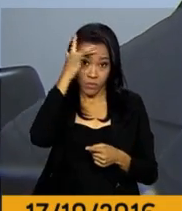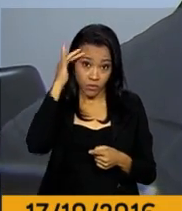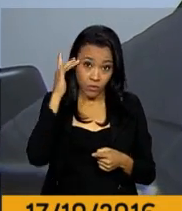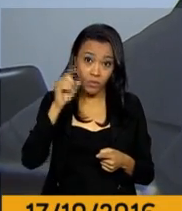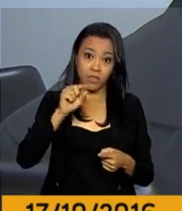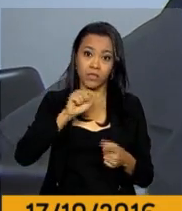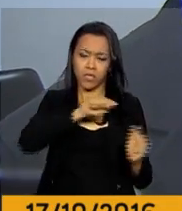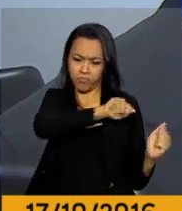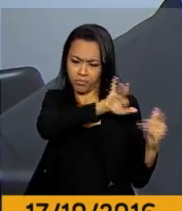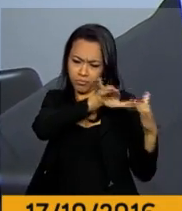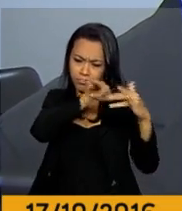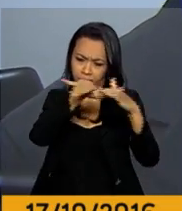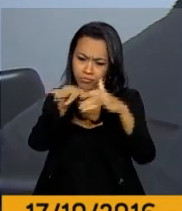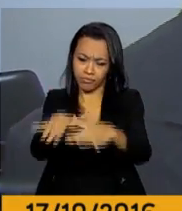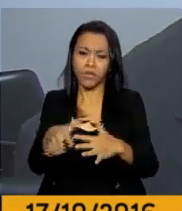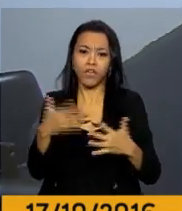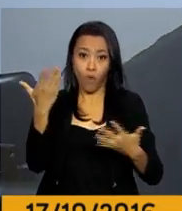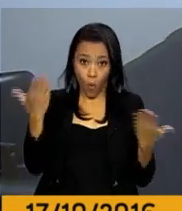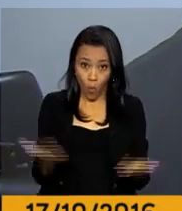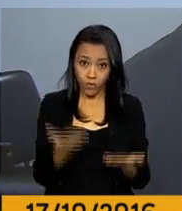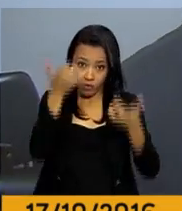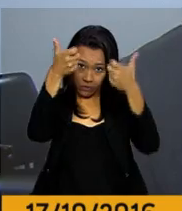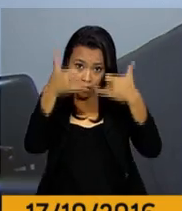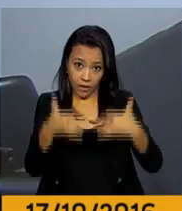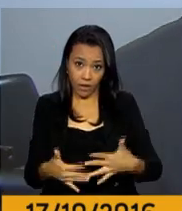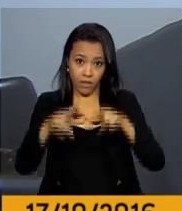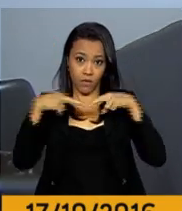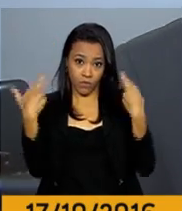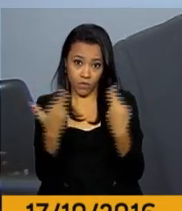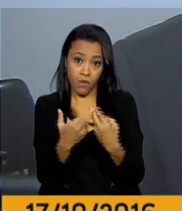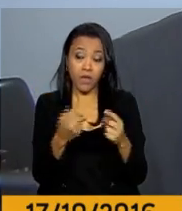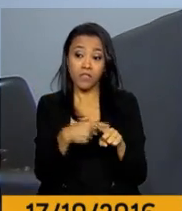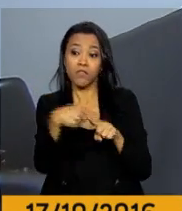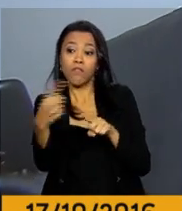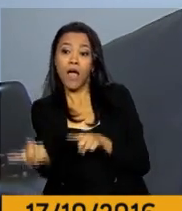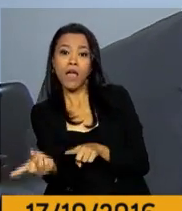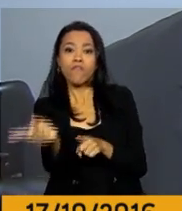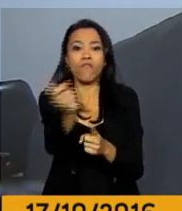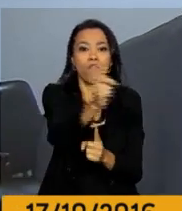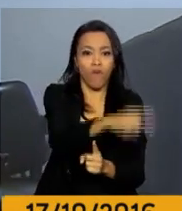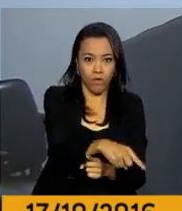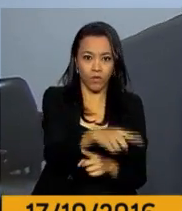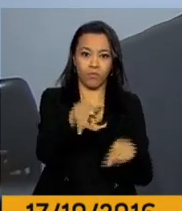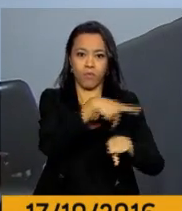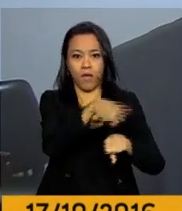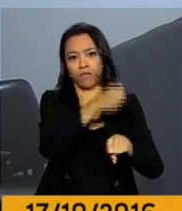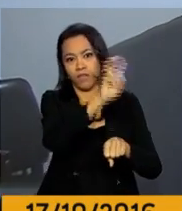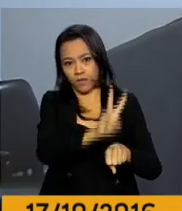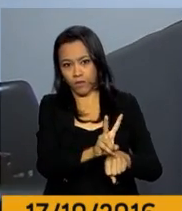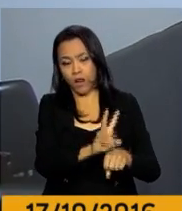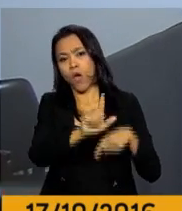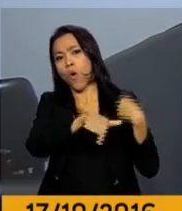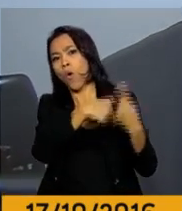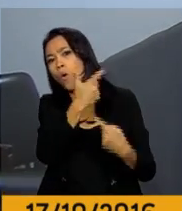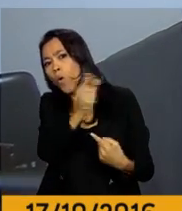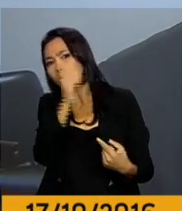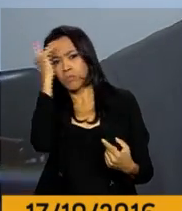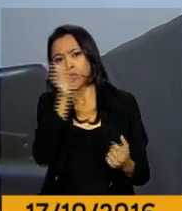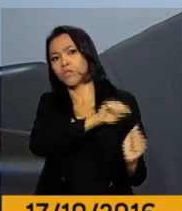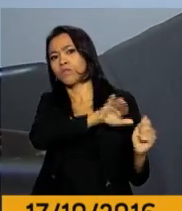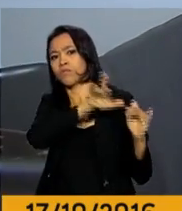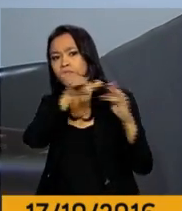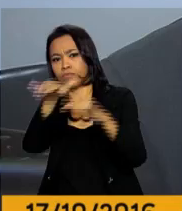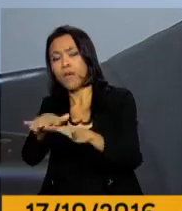foi narrado hoje na reunião, eles vêm e voltam. Alguns voltam no mesmo dia, outros ficam alguns